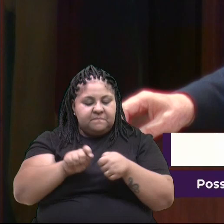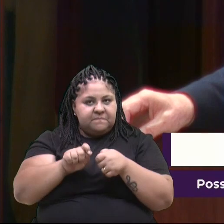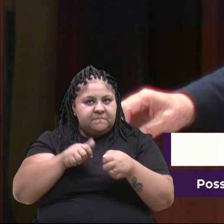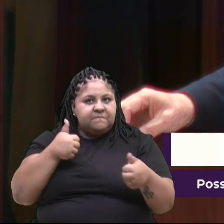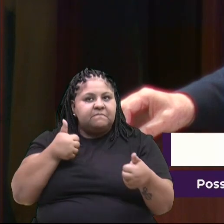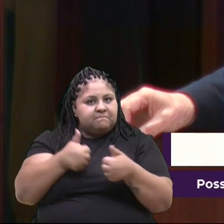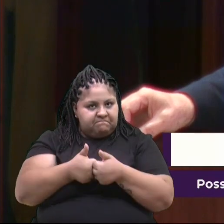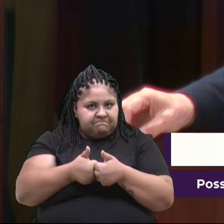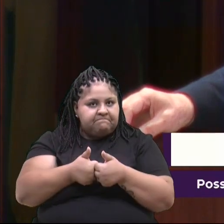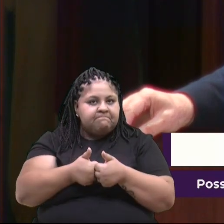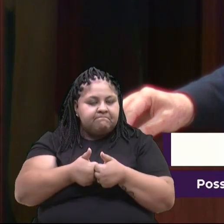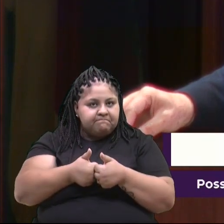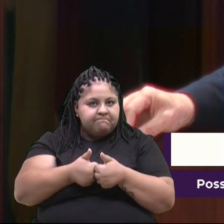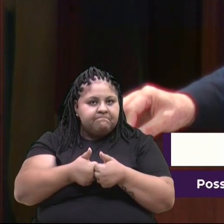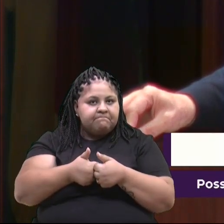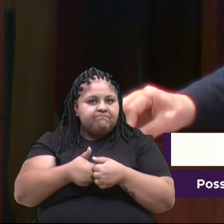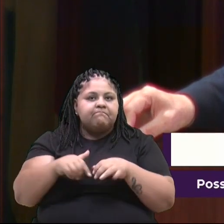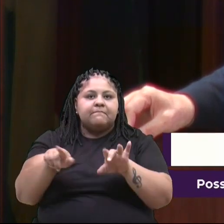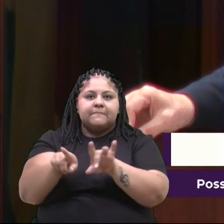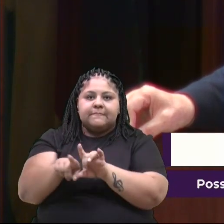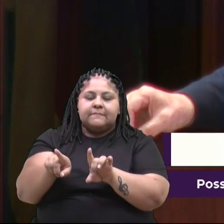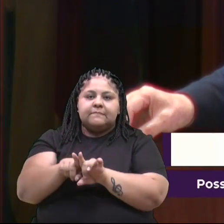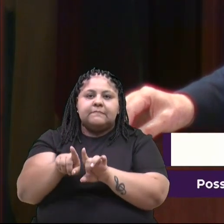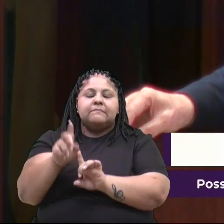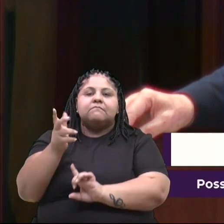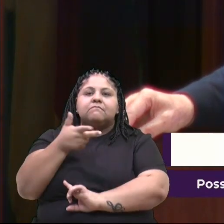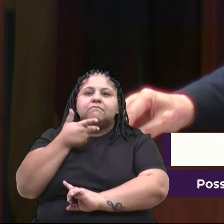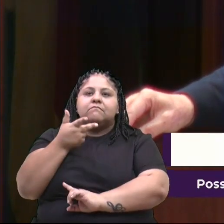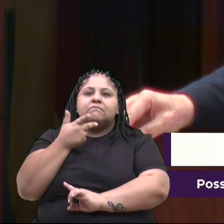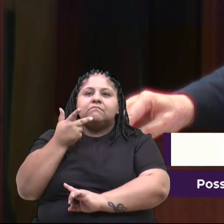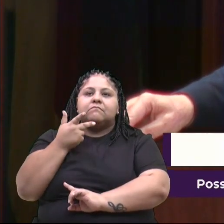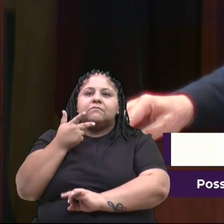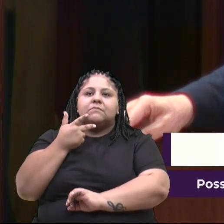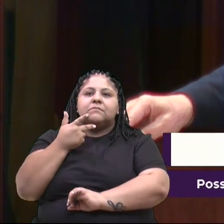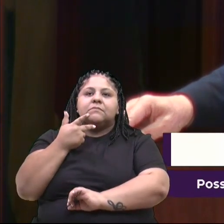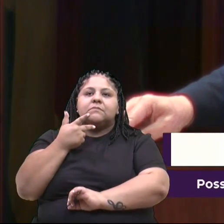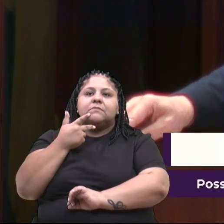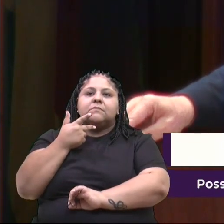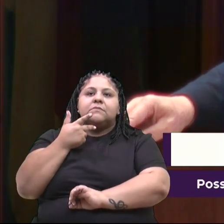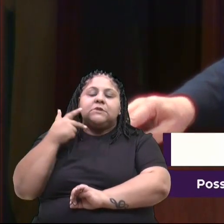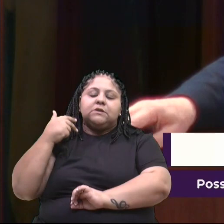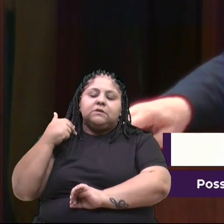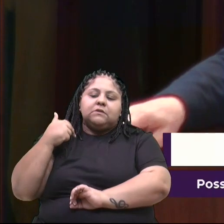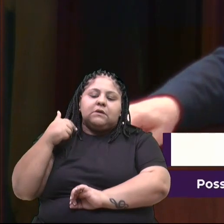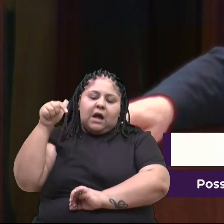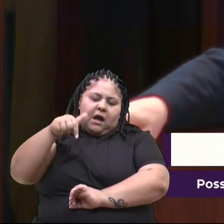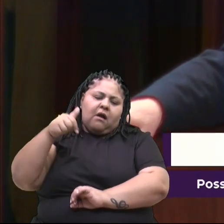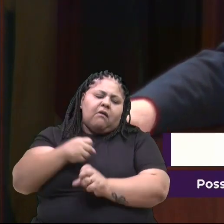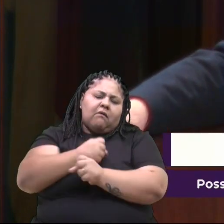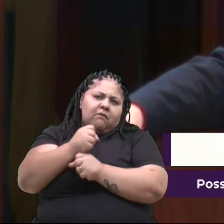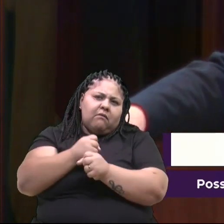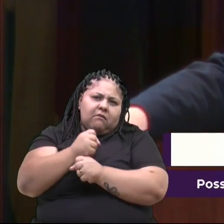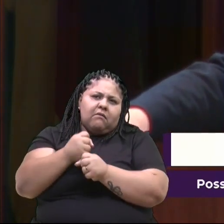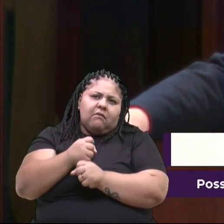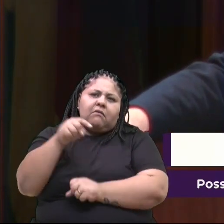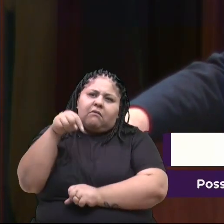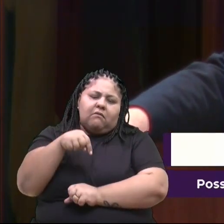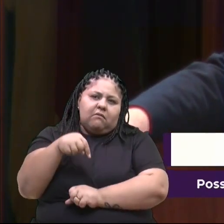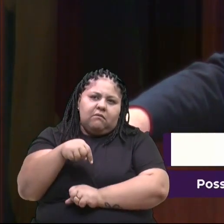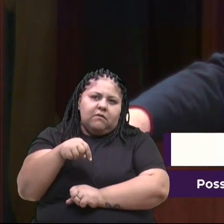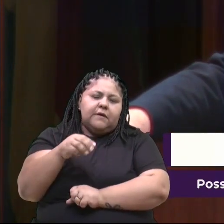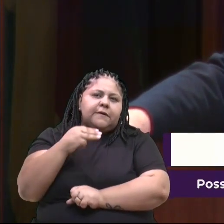junto, e também dizer que ao longo deste ano, eu tenho certeza, a vereadora Marisol, que